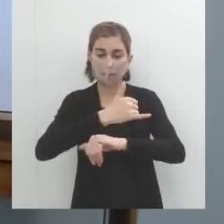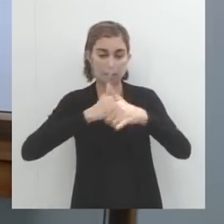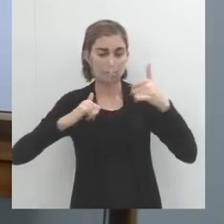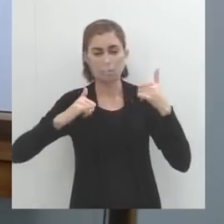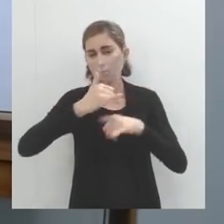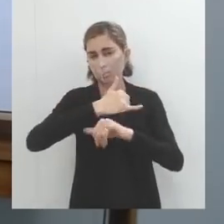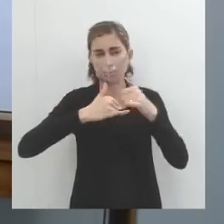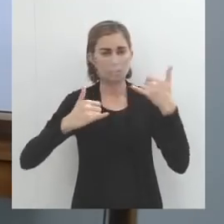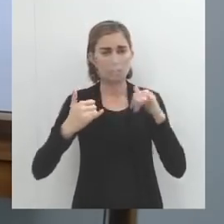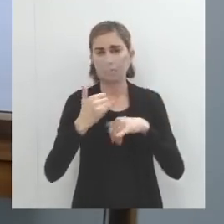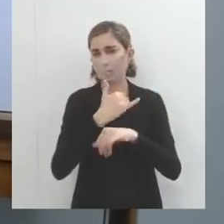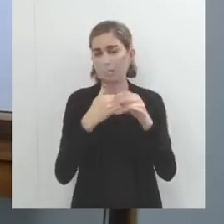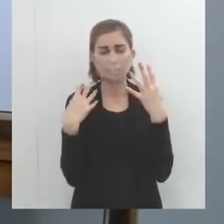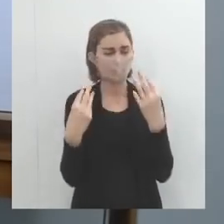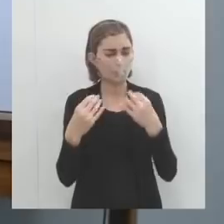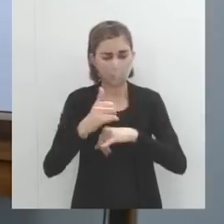com